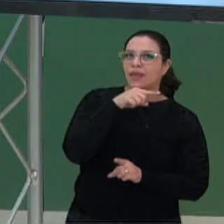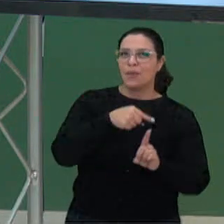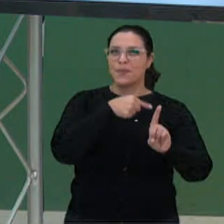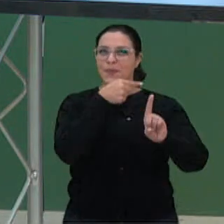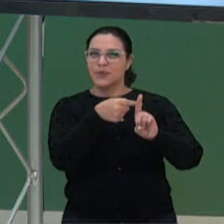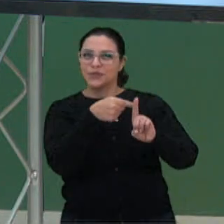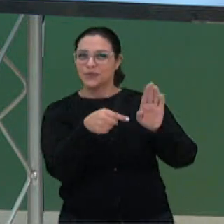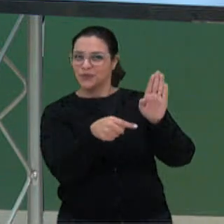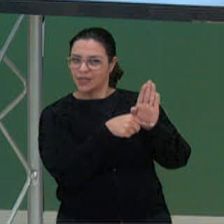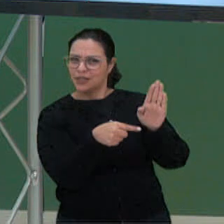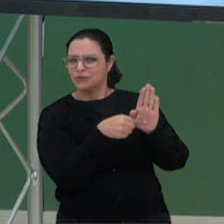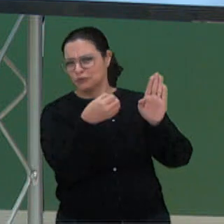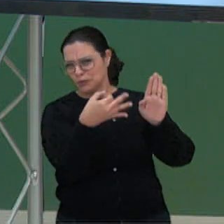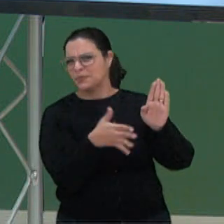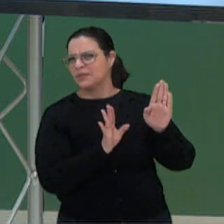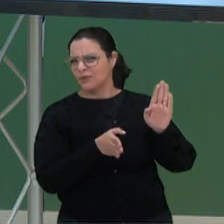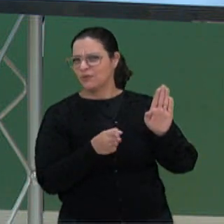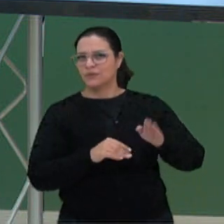nas nossas aulas.